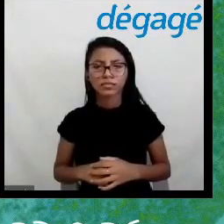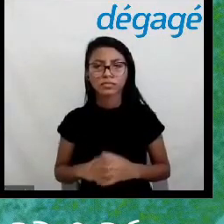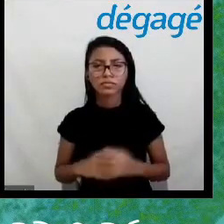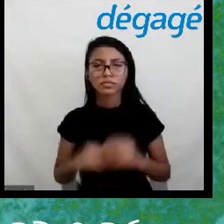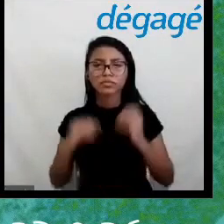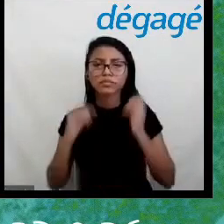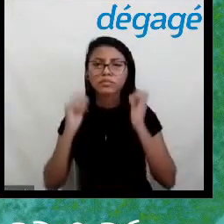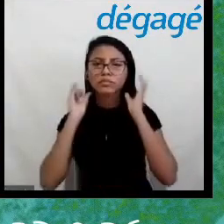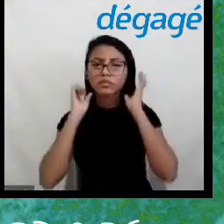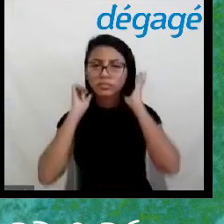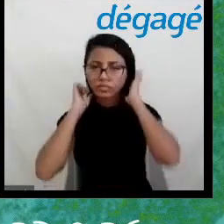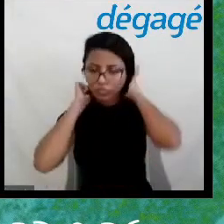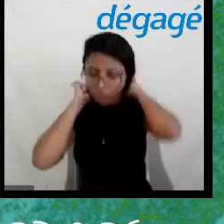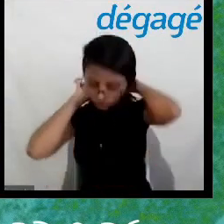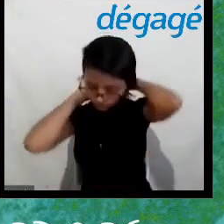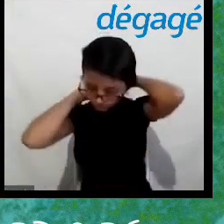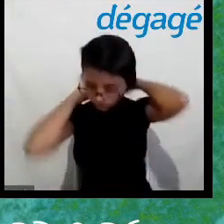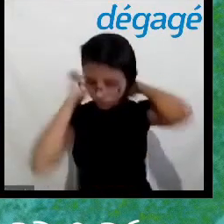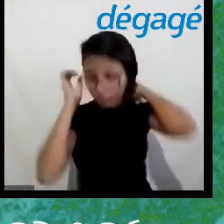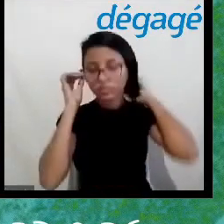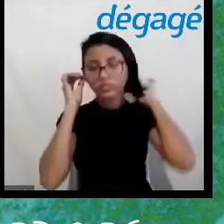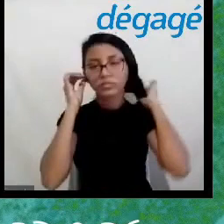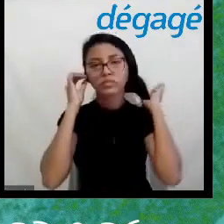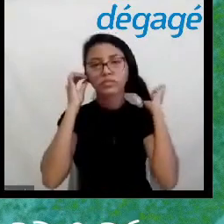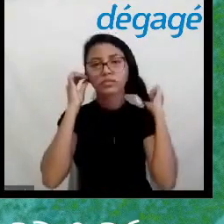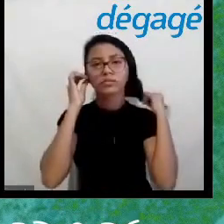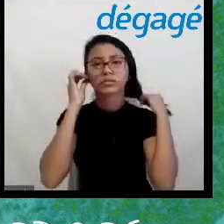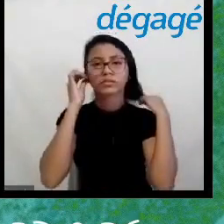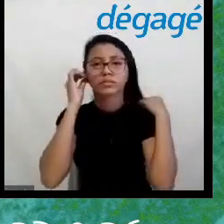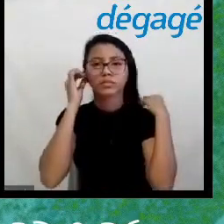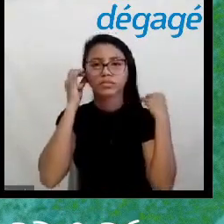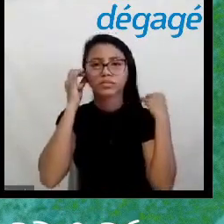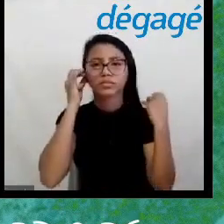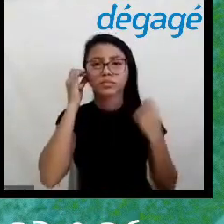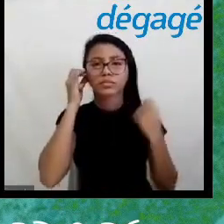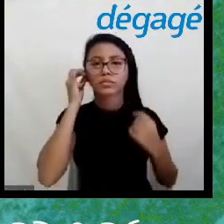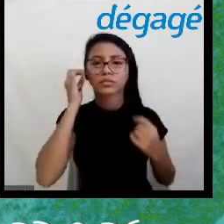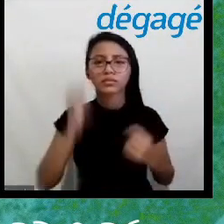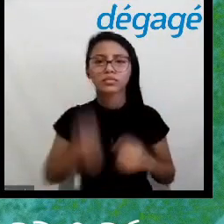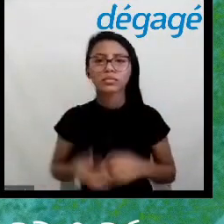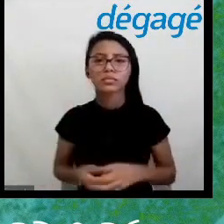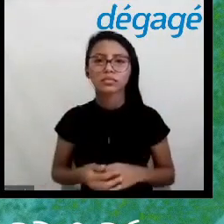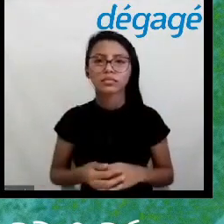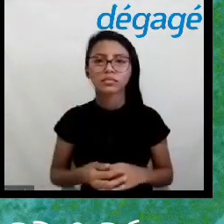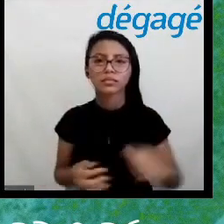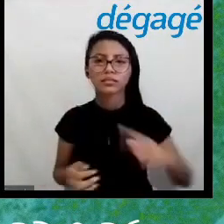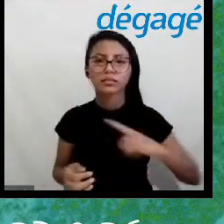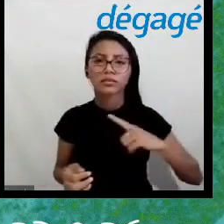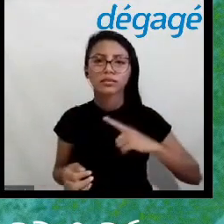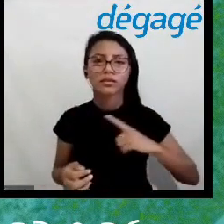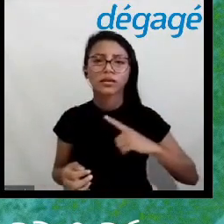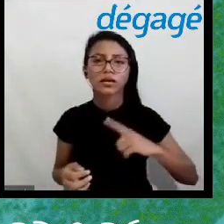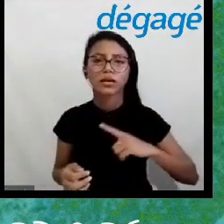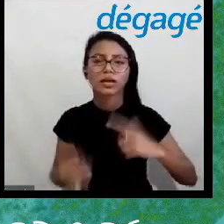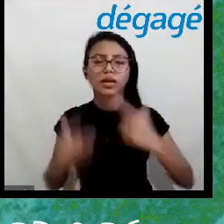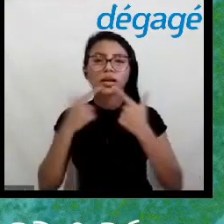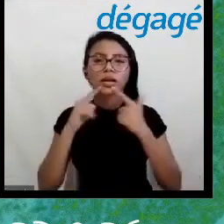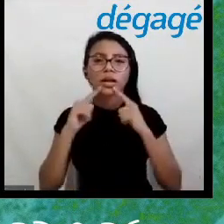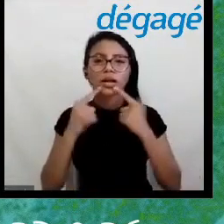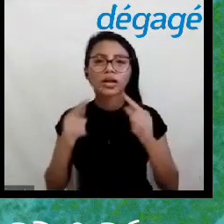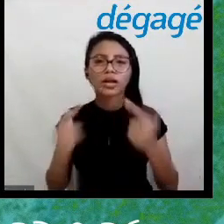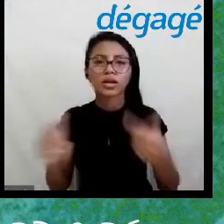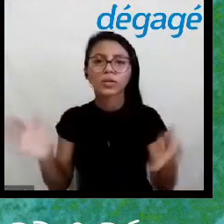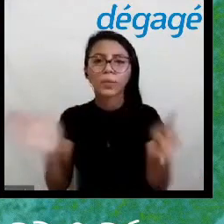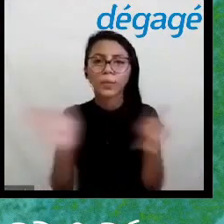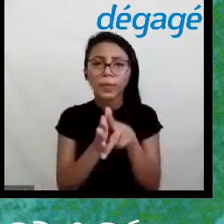e falar sobre o que poderia ser, se na linguagem ou da psicanálise, ou do humanismo, ou da fenomenologia, ou da neuropsicologia,